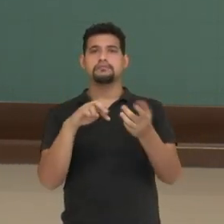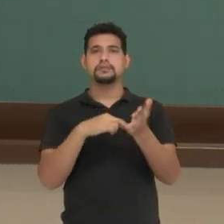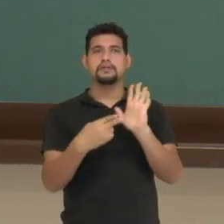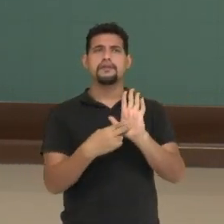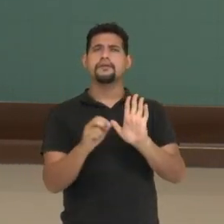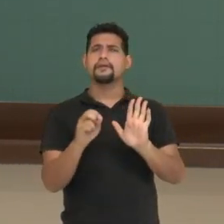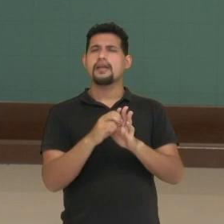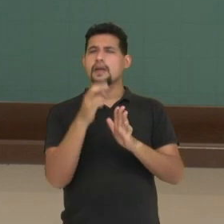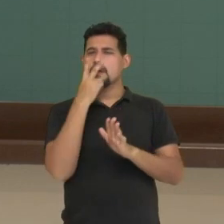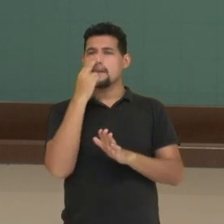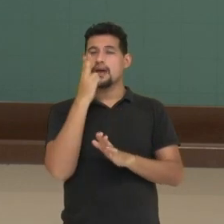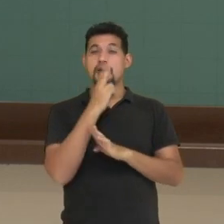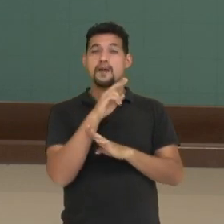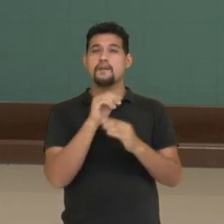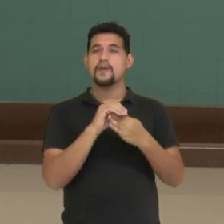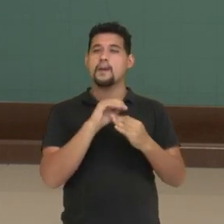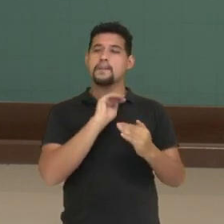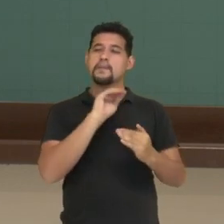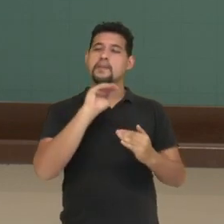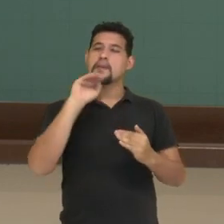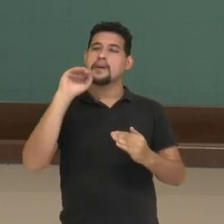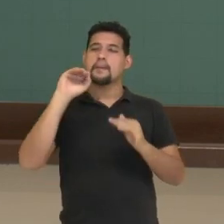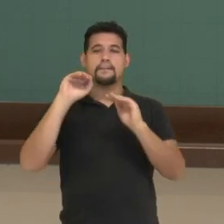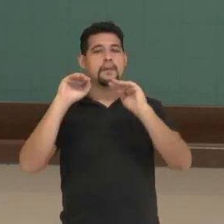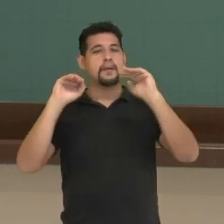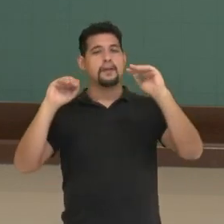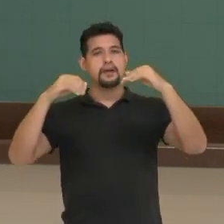árvore filogenética que a gente chama, né? Que vai